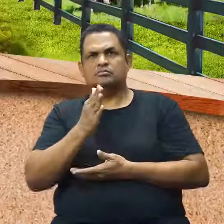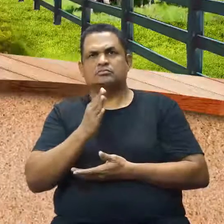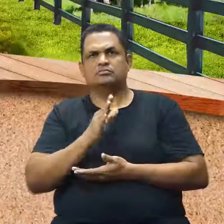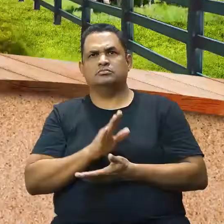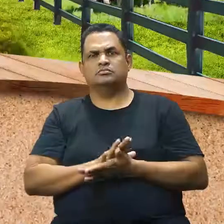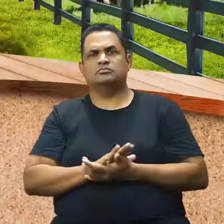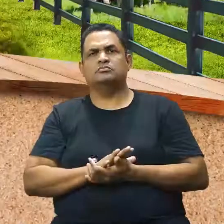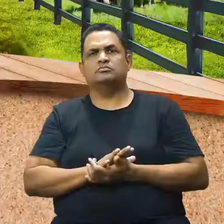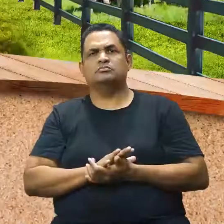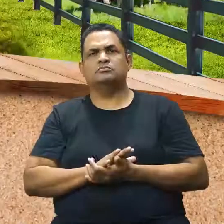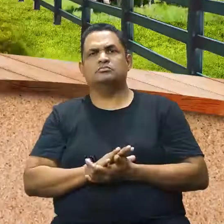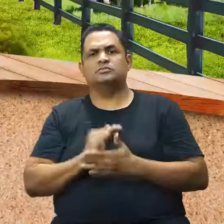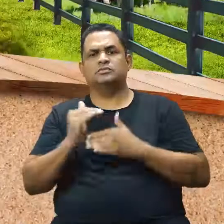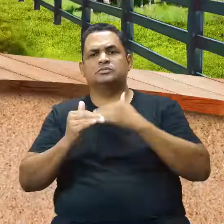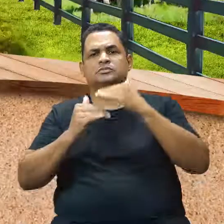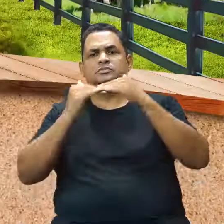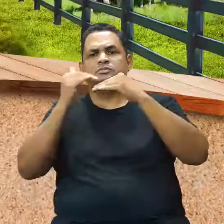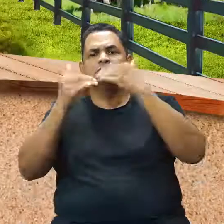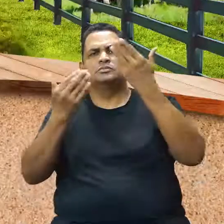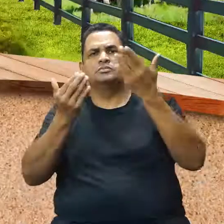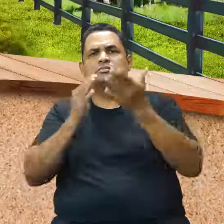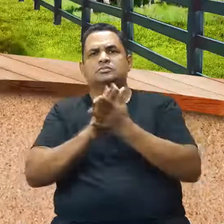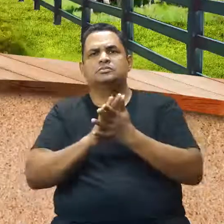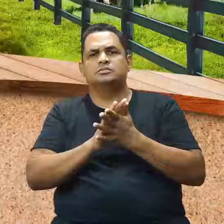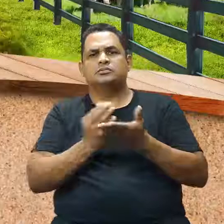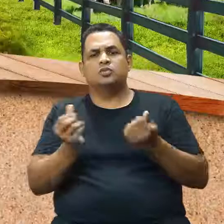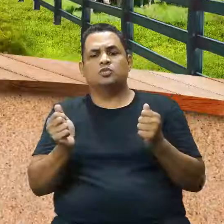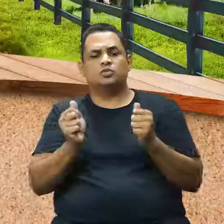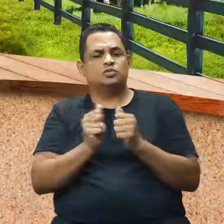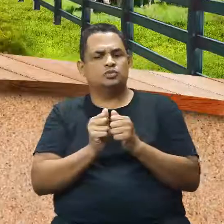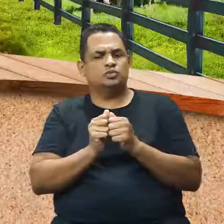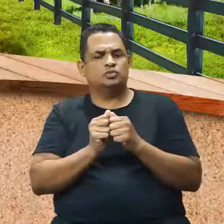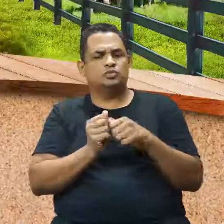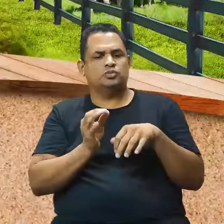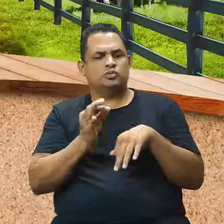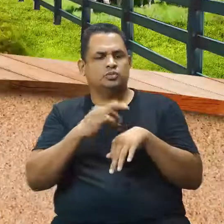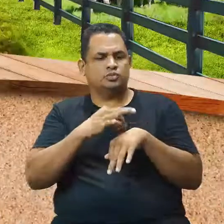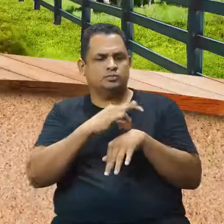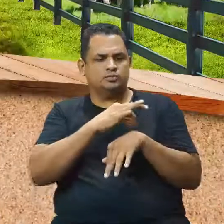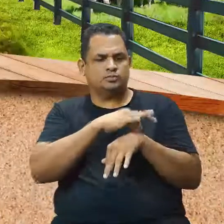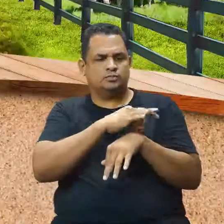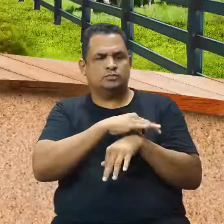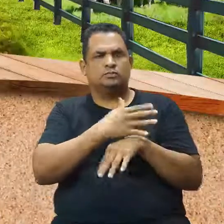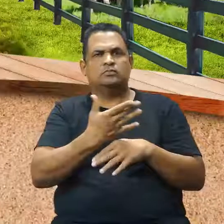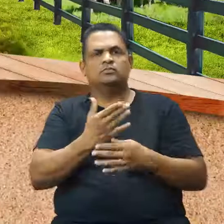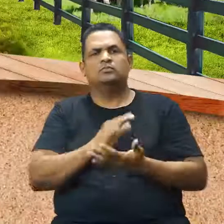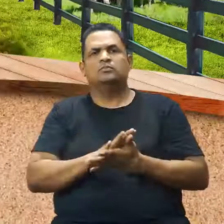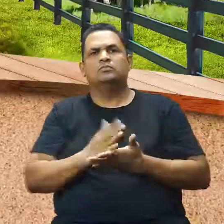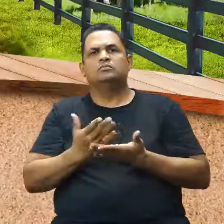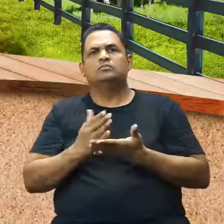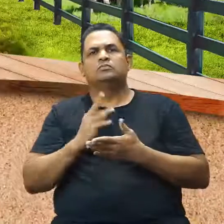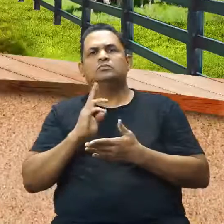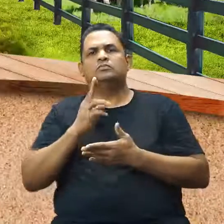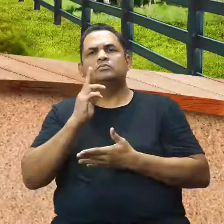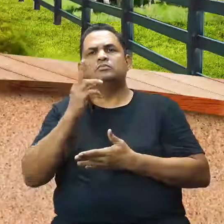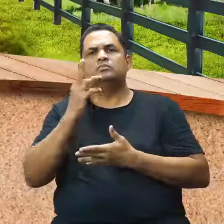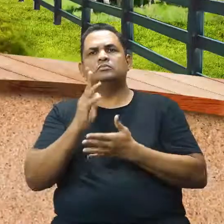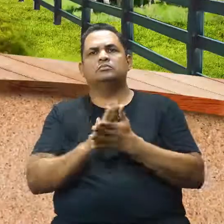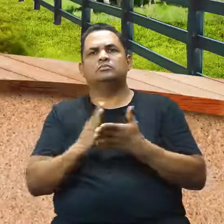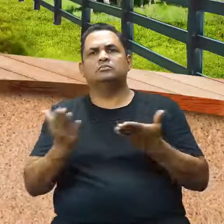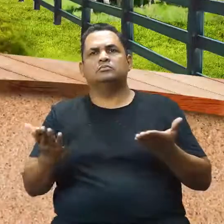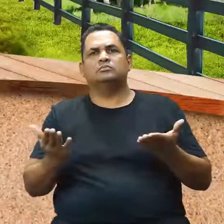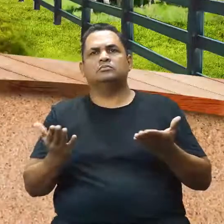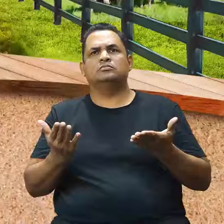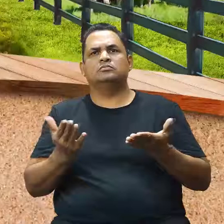já estão coevoluídas com essas formigas, ou as formigas já estão coevoluídas com essas plantas para o processo de